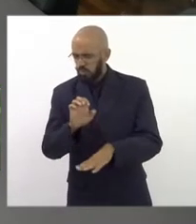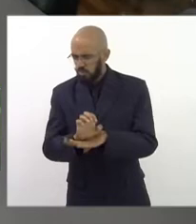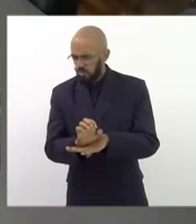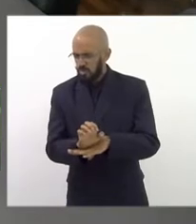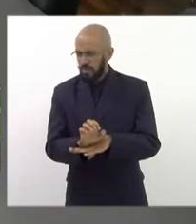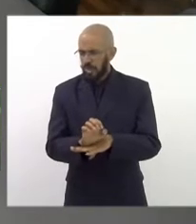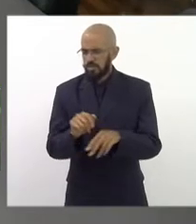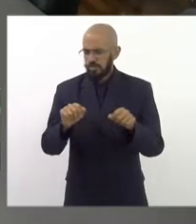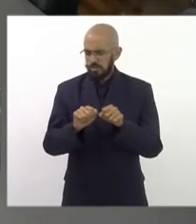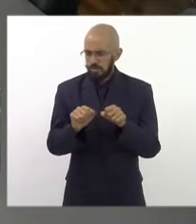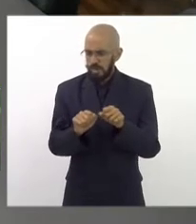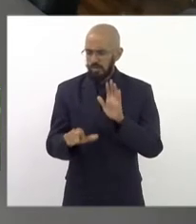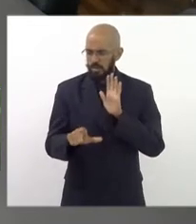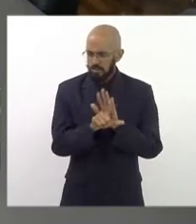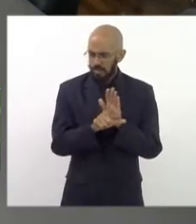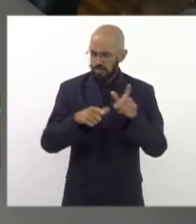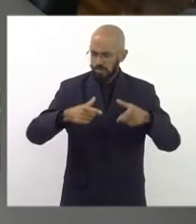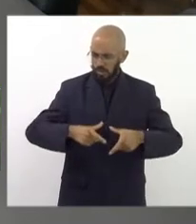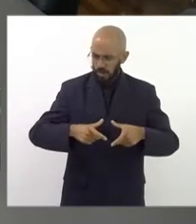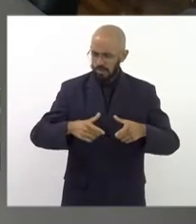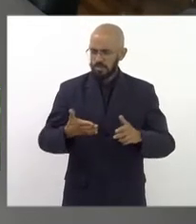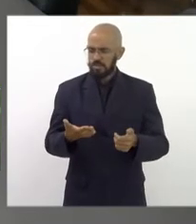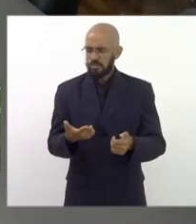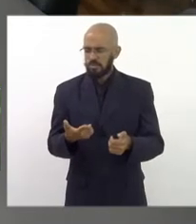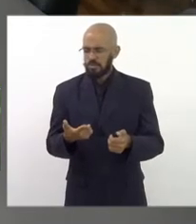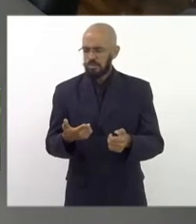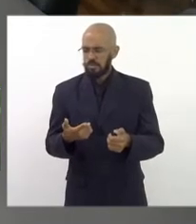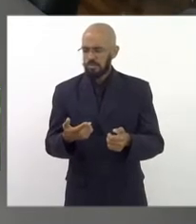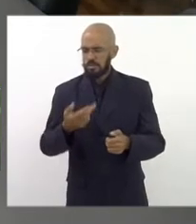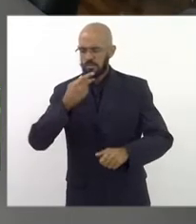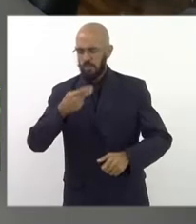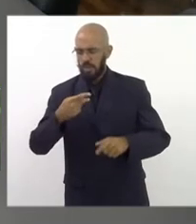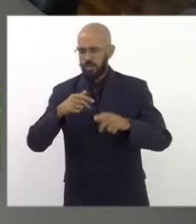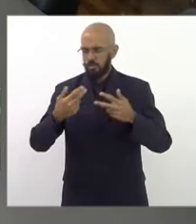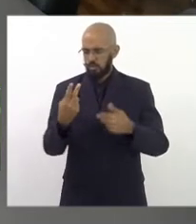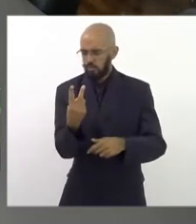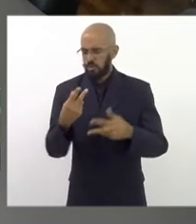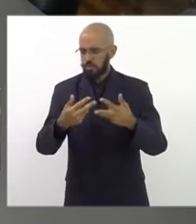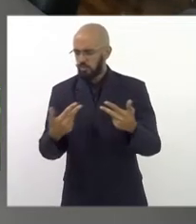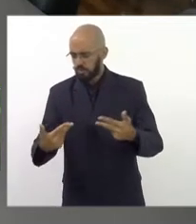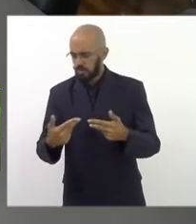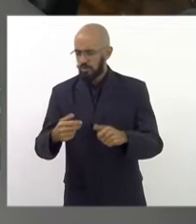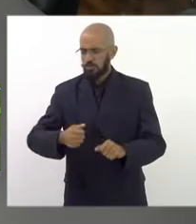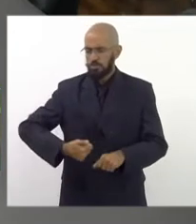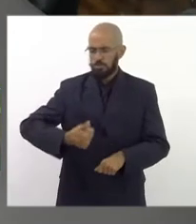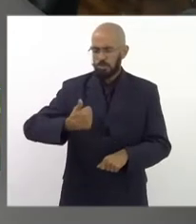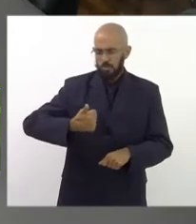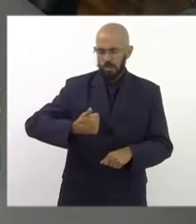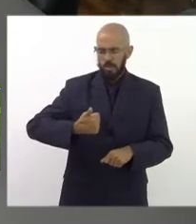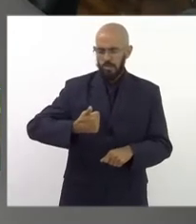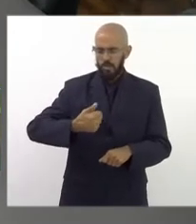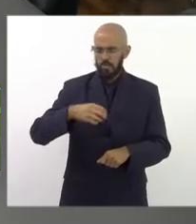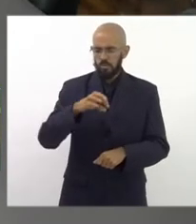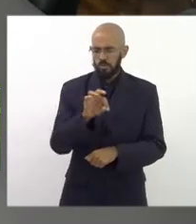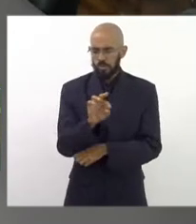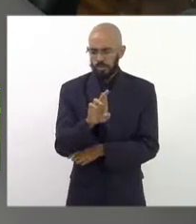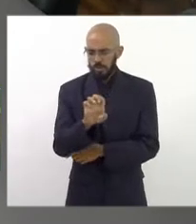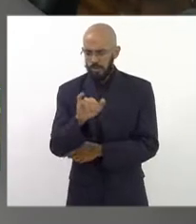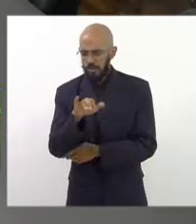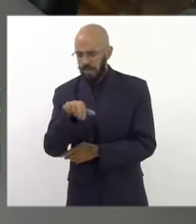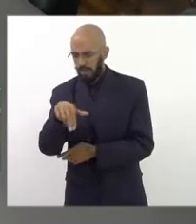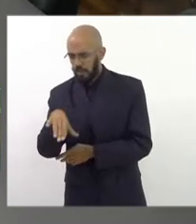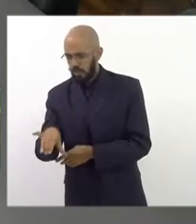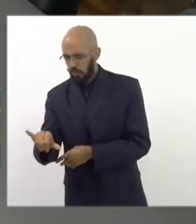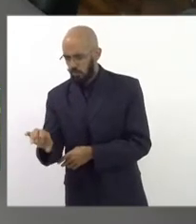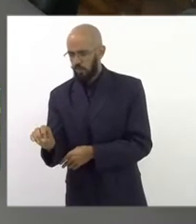nas leis locais. E eles abordaram dois pontos, um é a questão do triênio e o outro a lei